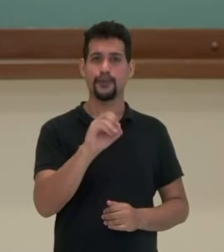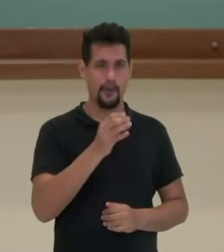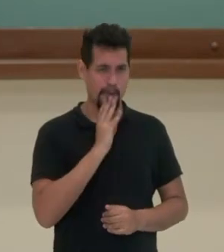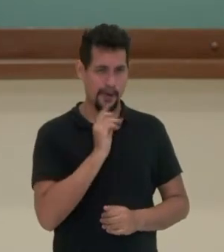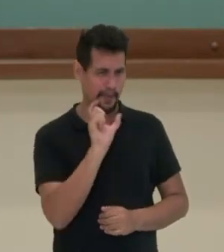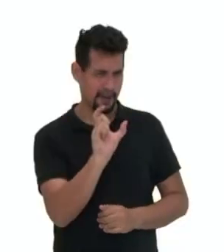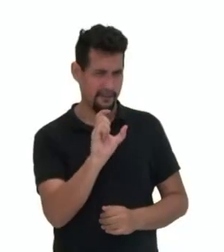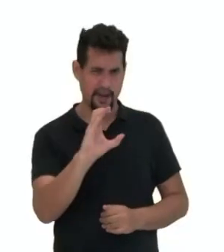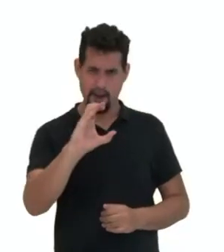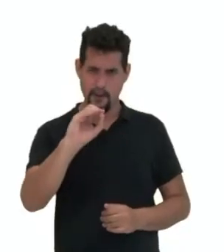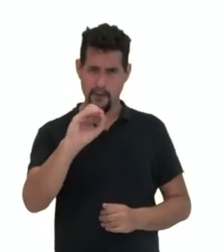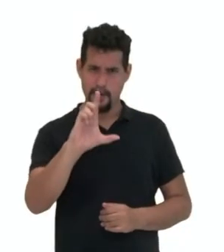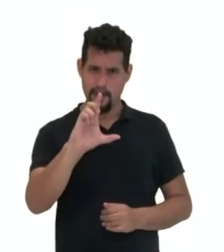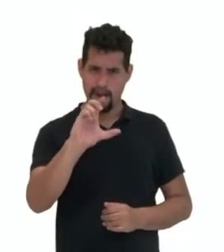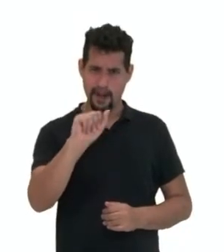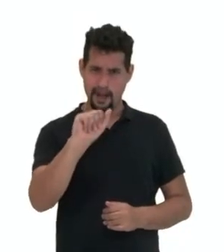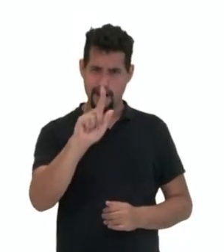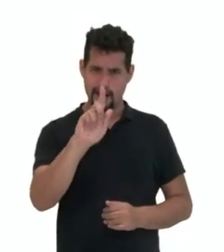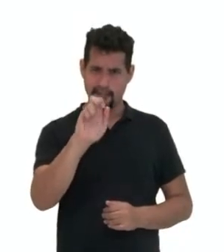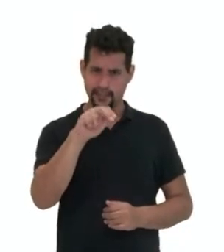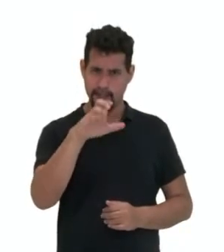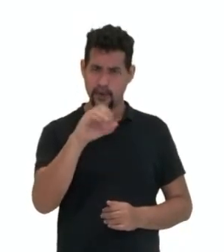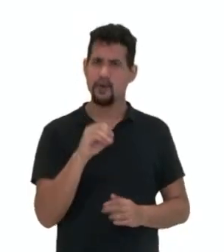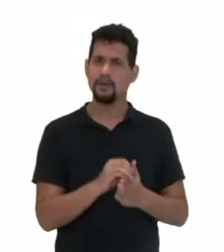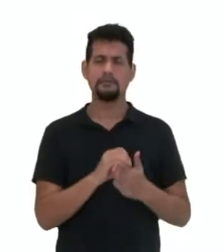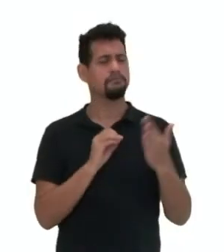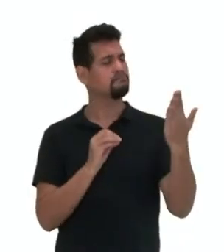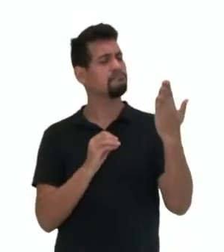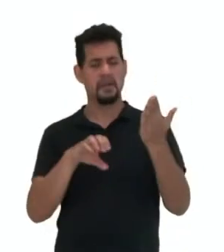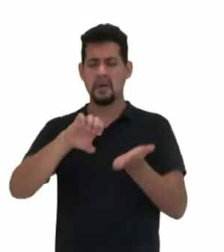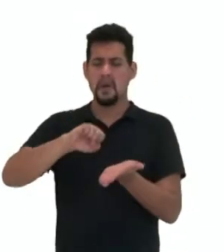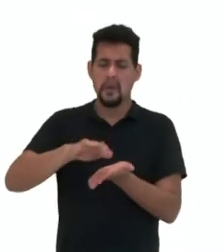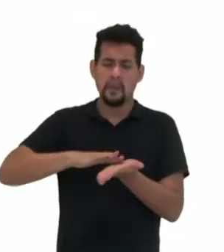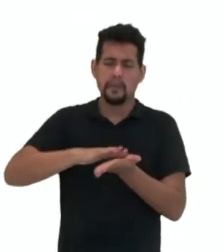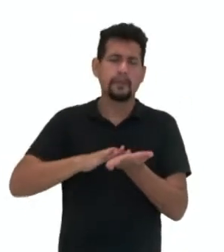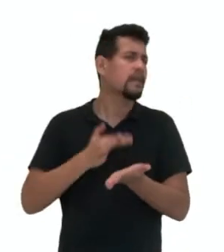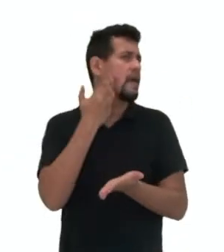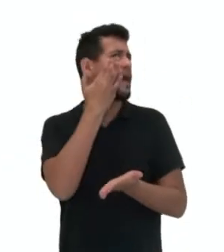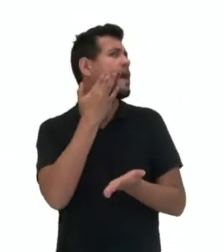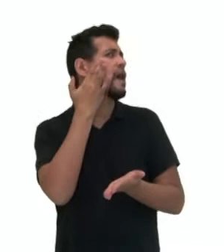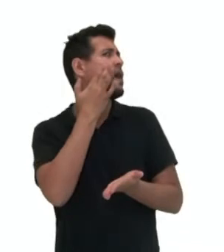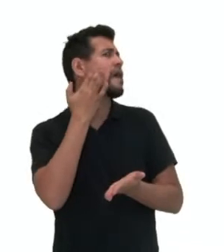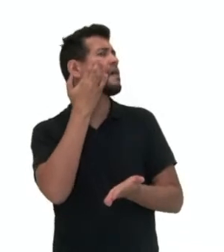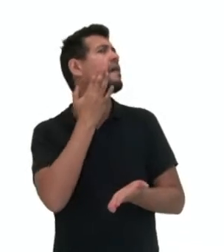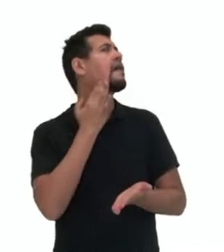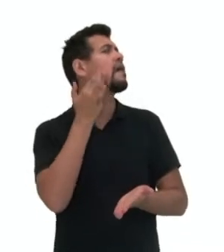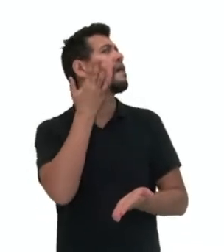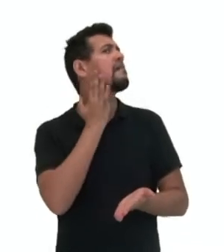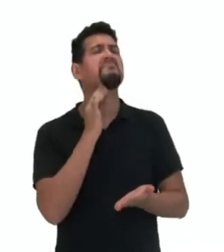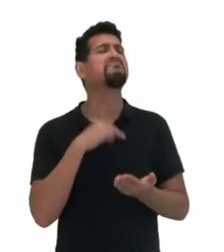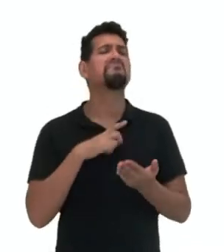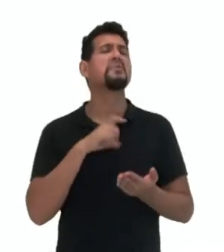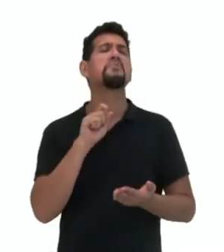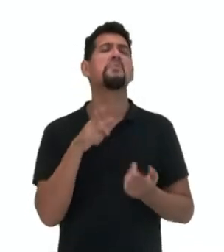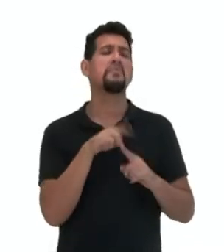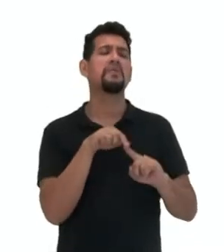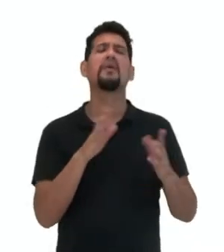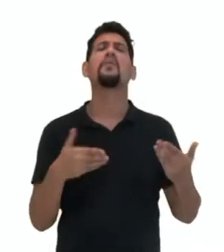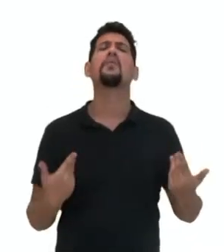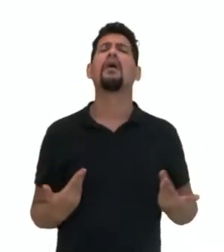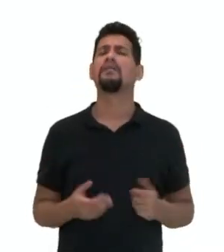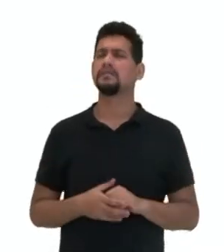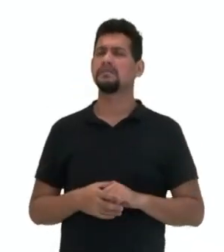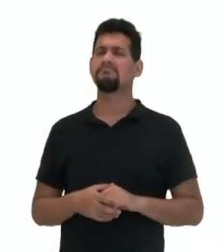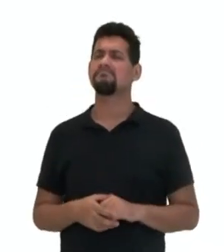colágeno. Curiosa, perguntou a função que esse colágeno iria ter. O que poderia